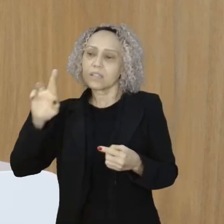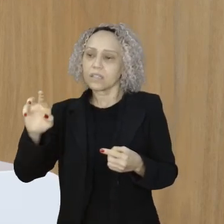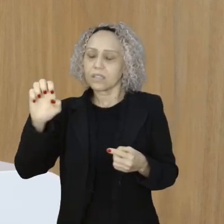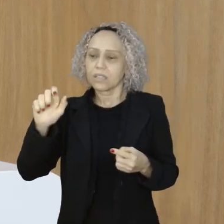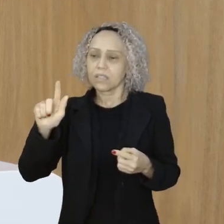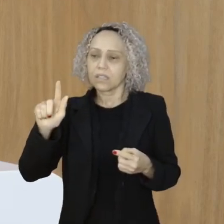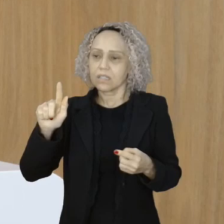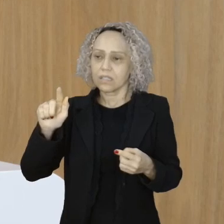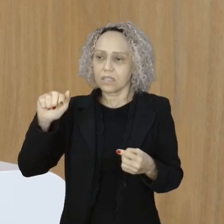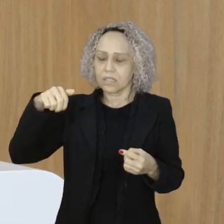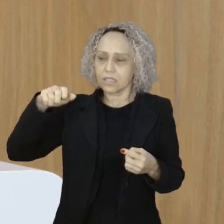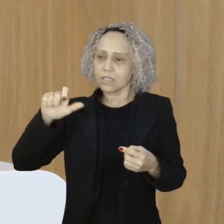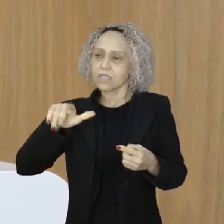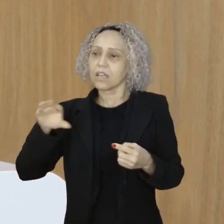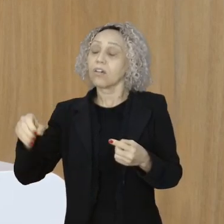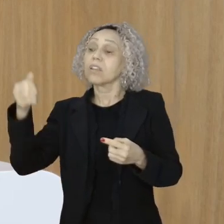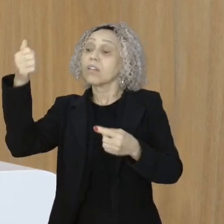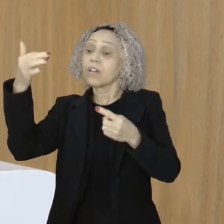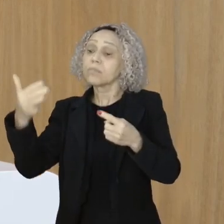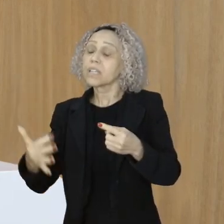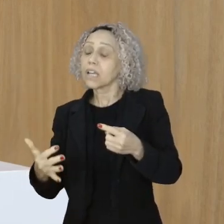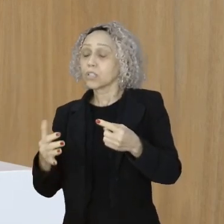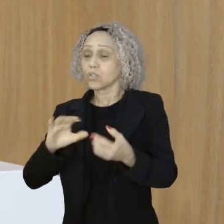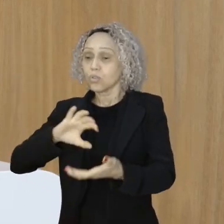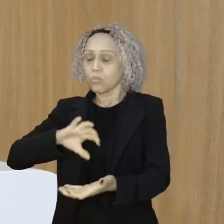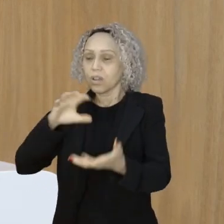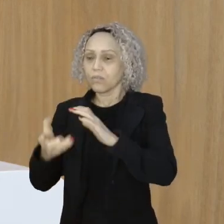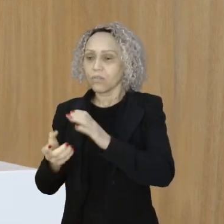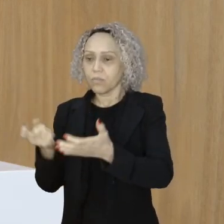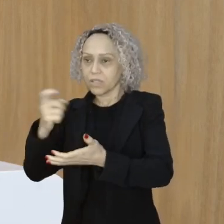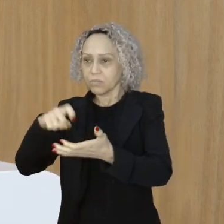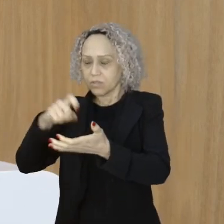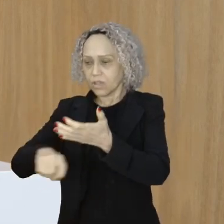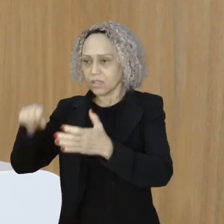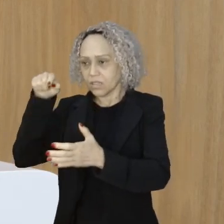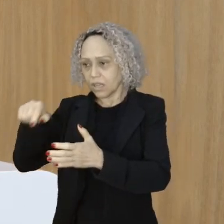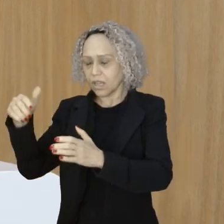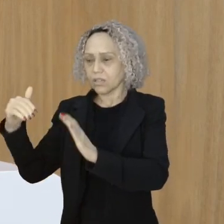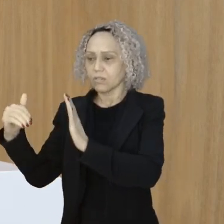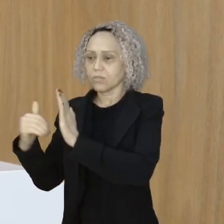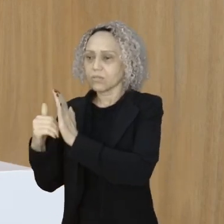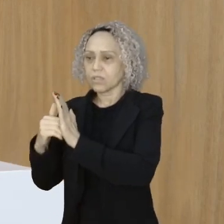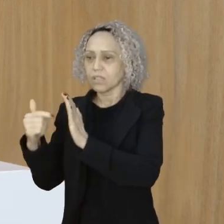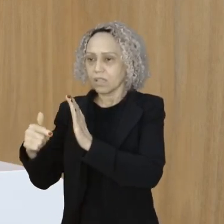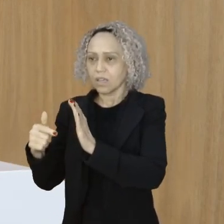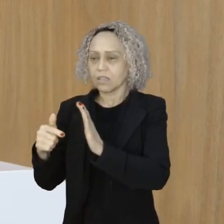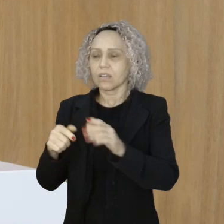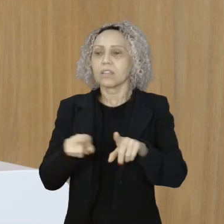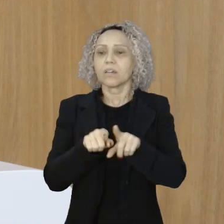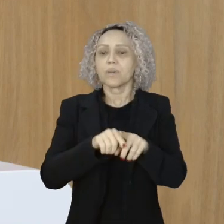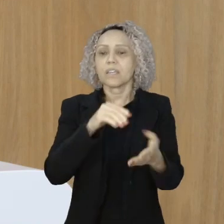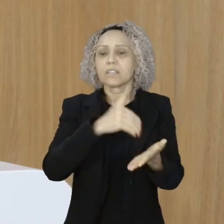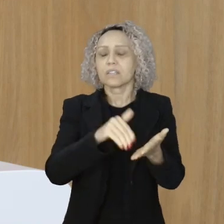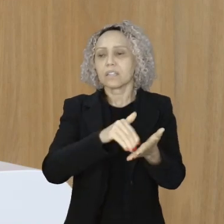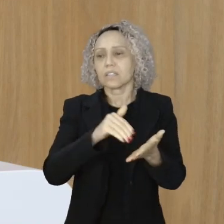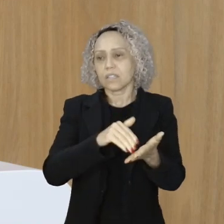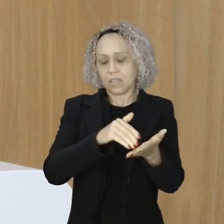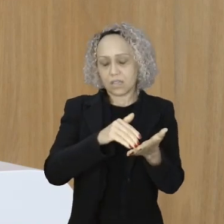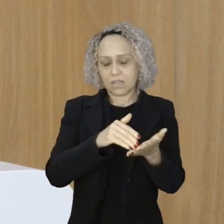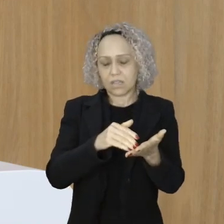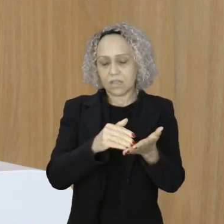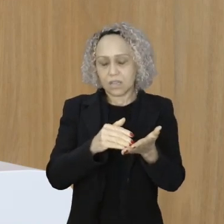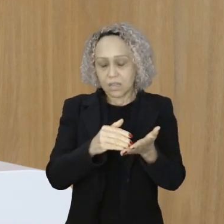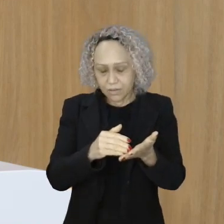da reforma tributária que tramita no Senado Federal. A secretária nacional de Renda e Cidadania do Ministério